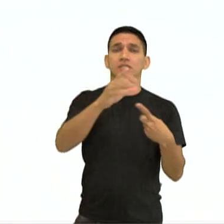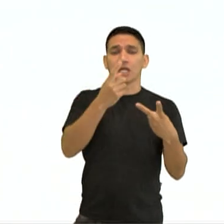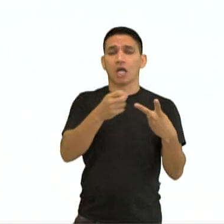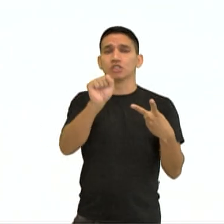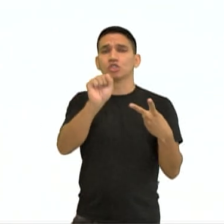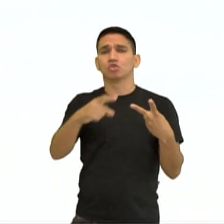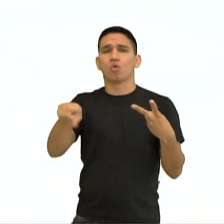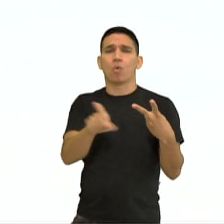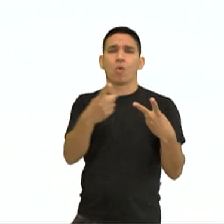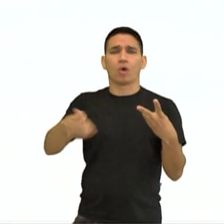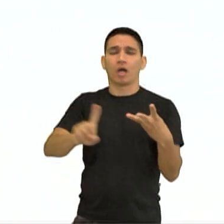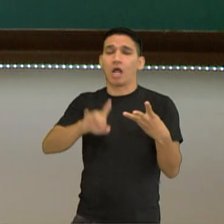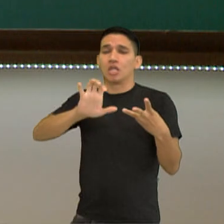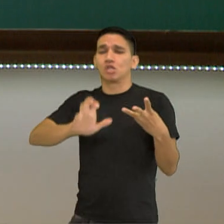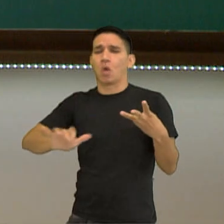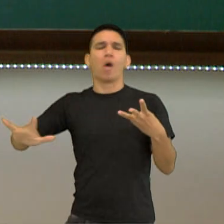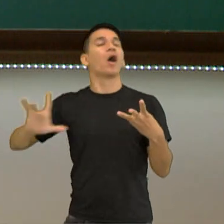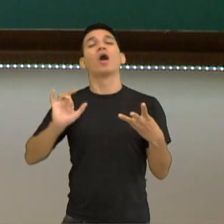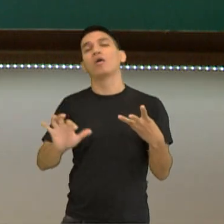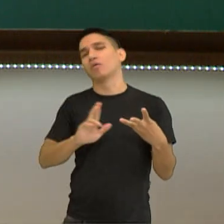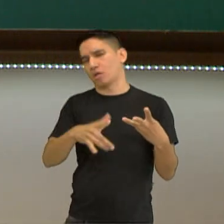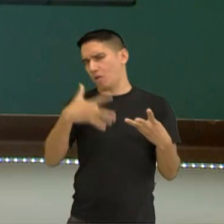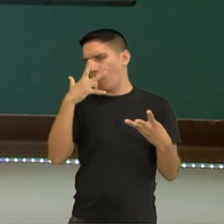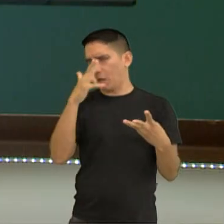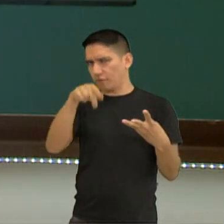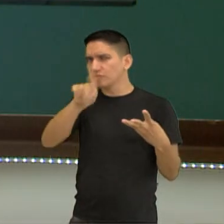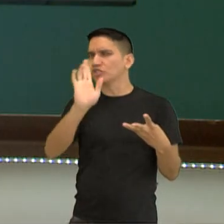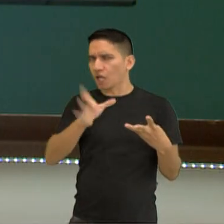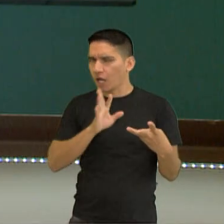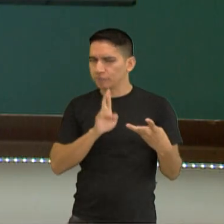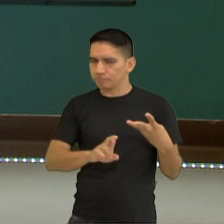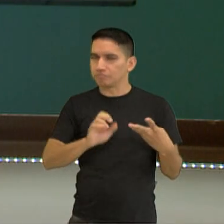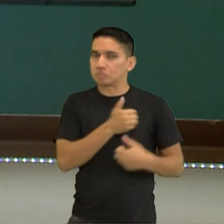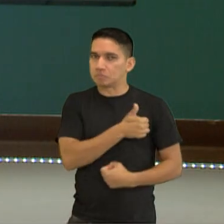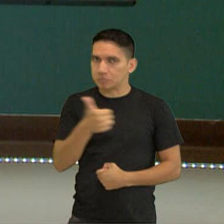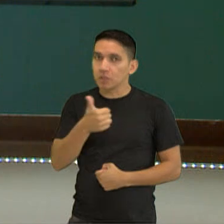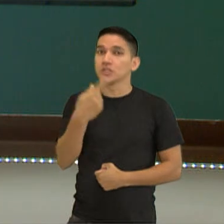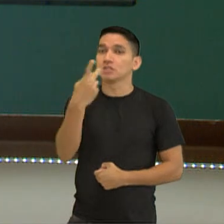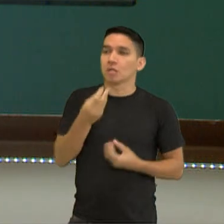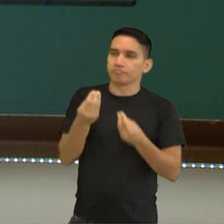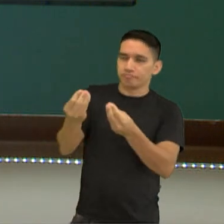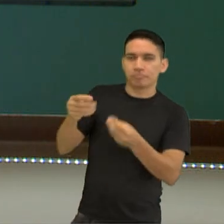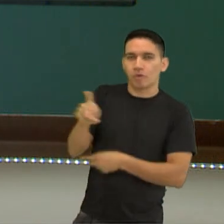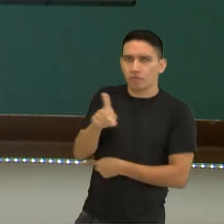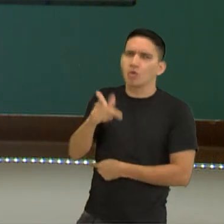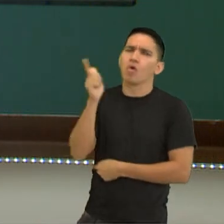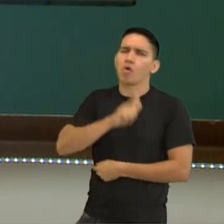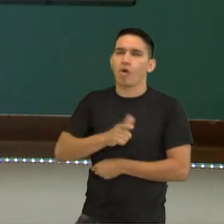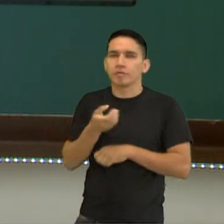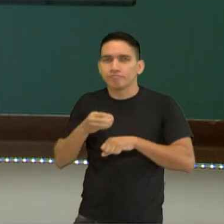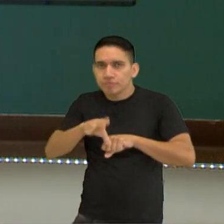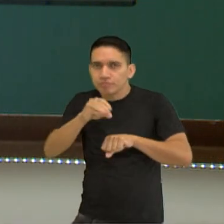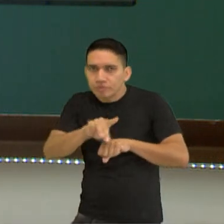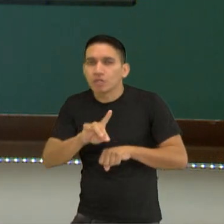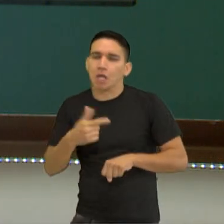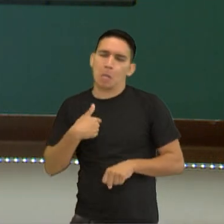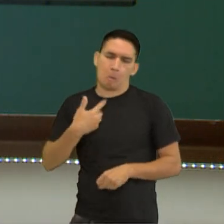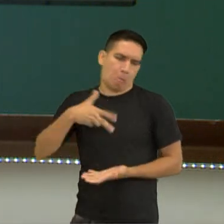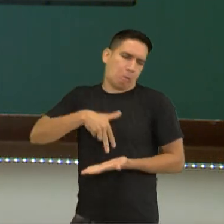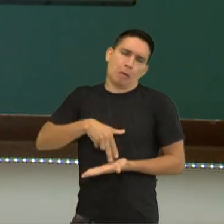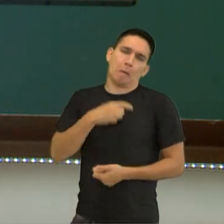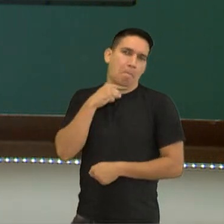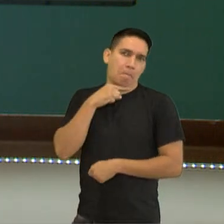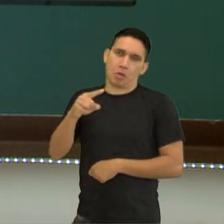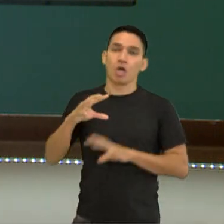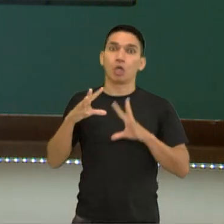toccata. Eu acho que você respondeu isso muito bem. Mande para o seu professor, ele tira também as suas dúvidas. Aqui eu não posso pessoalmente estar aí tirando sua dúvida de